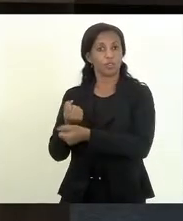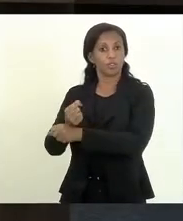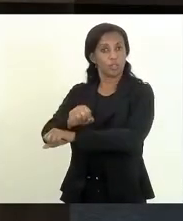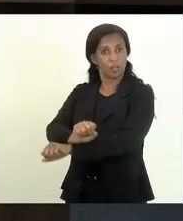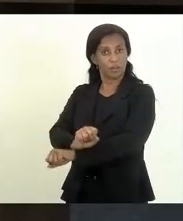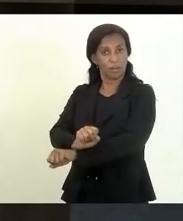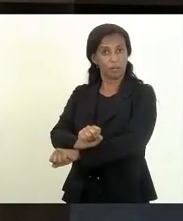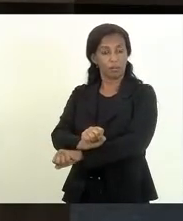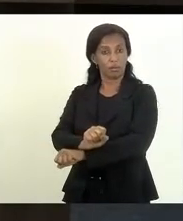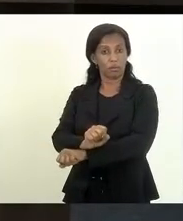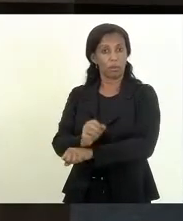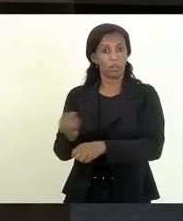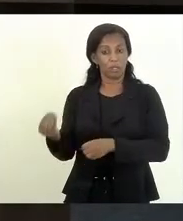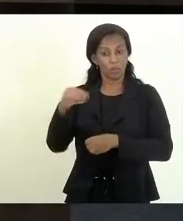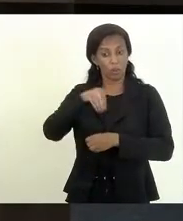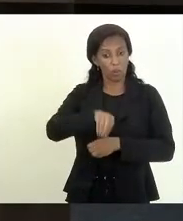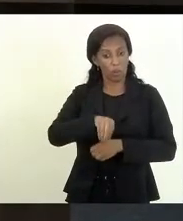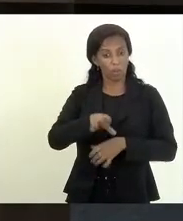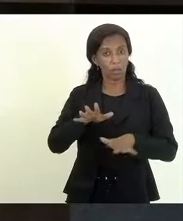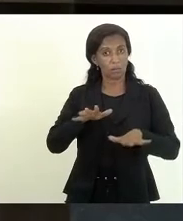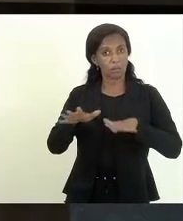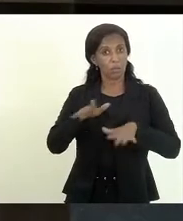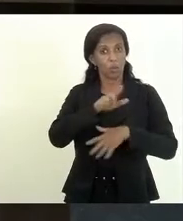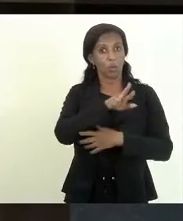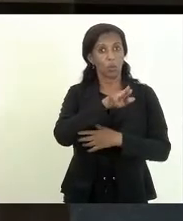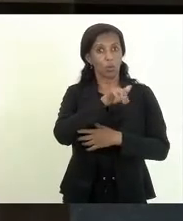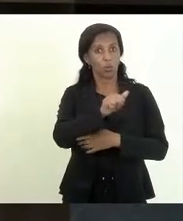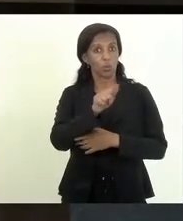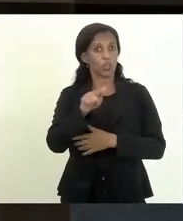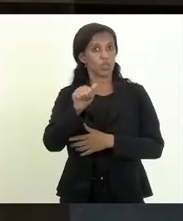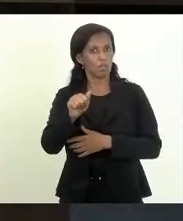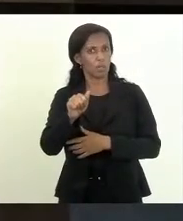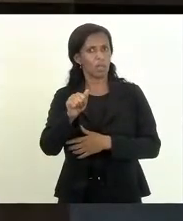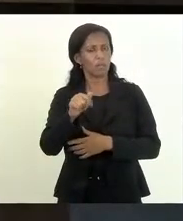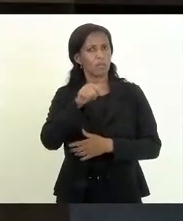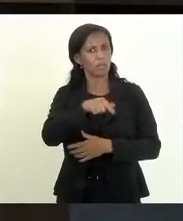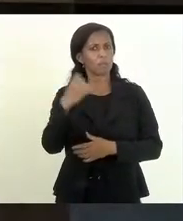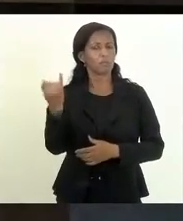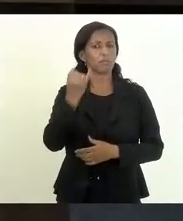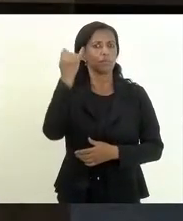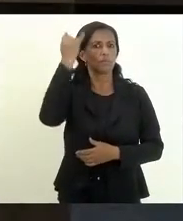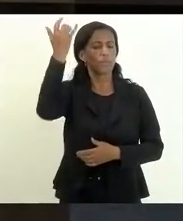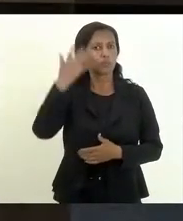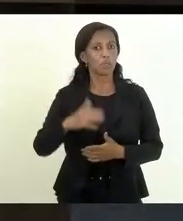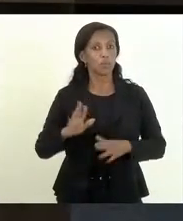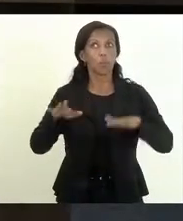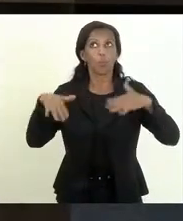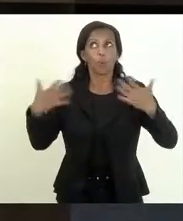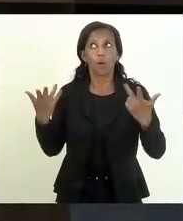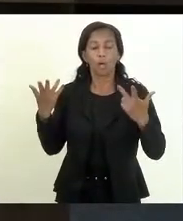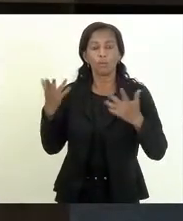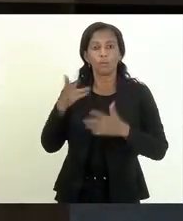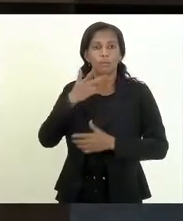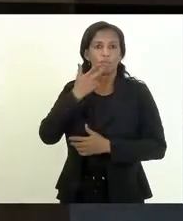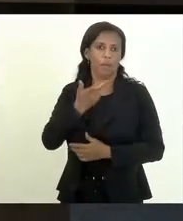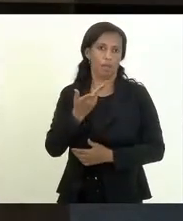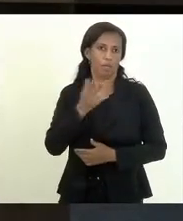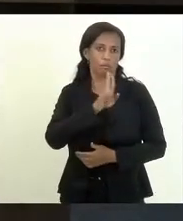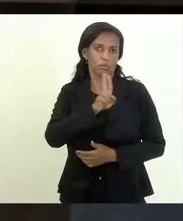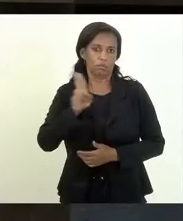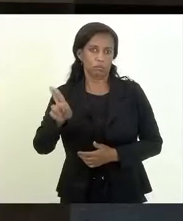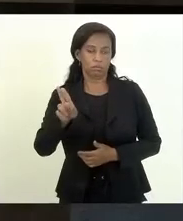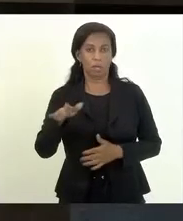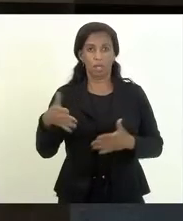Eurico, que coloque em evidência o Luiz Gama na sua dimensão, quando muito, quando o citam, quando é citado. Então, é